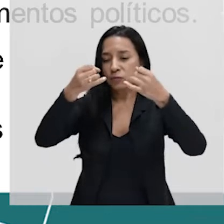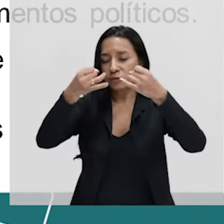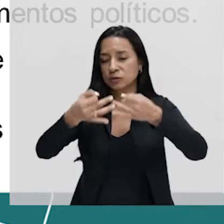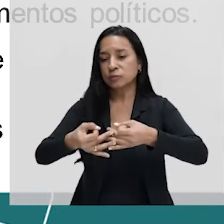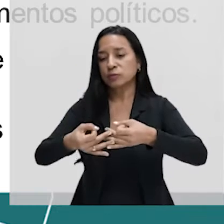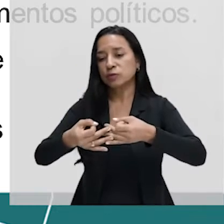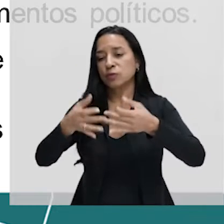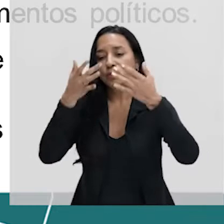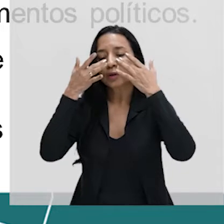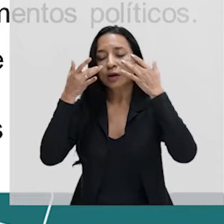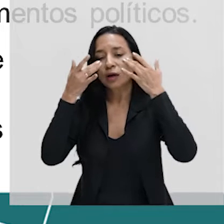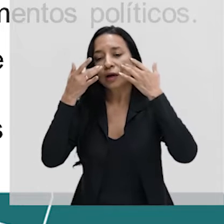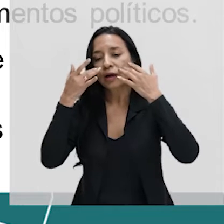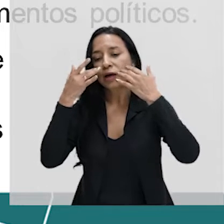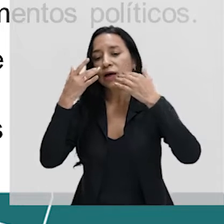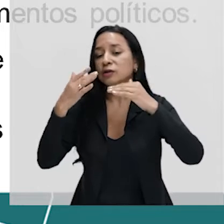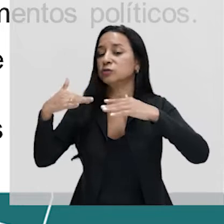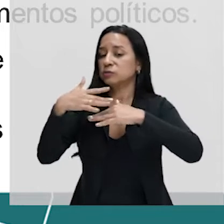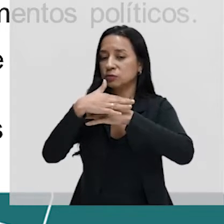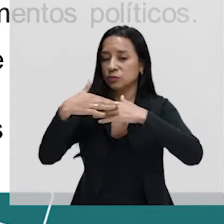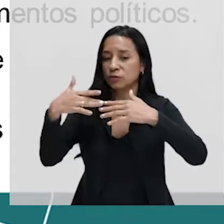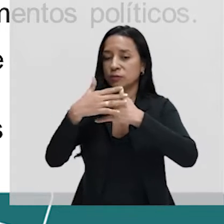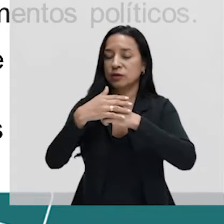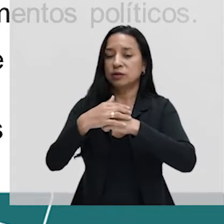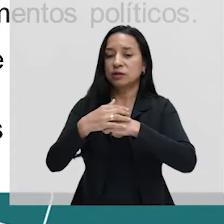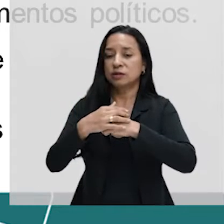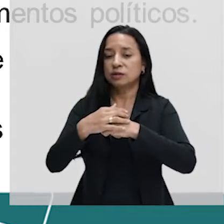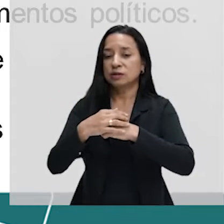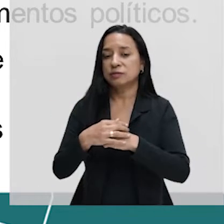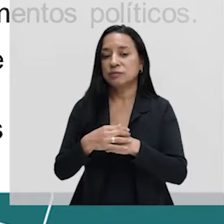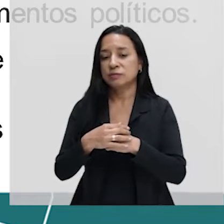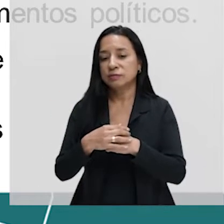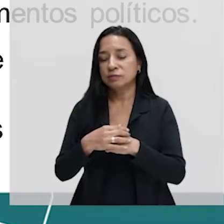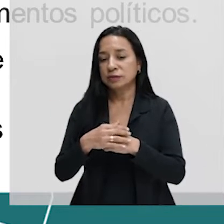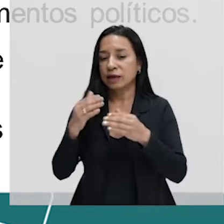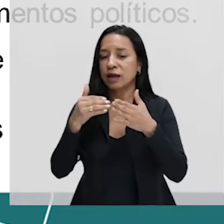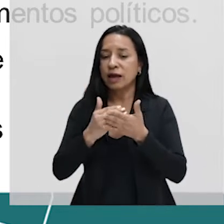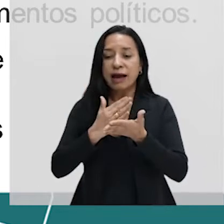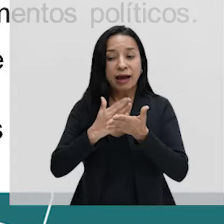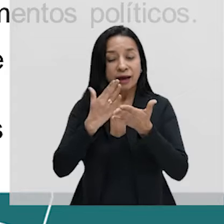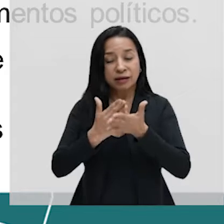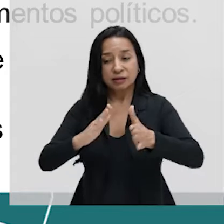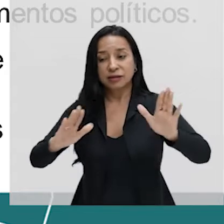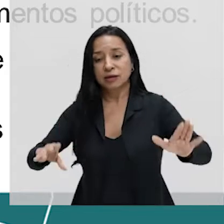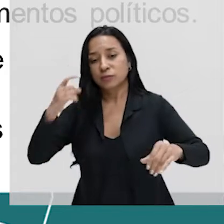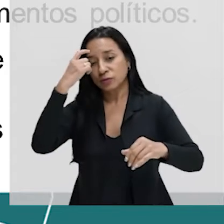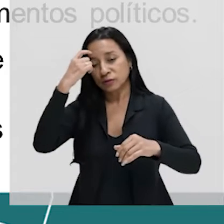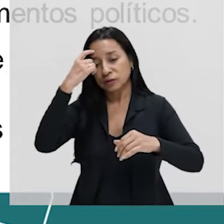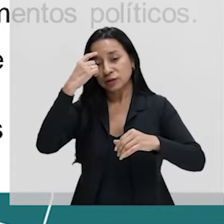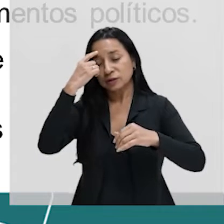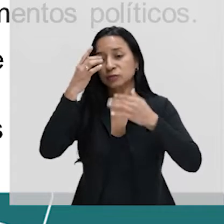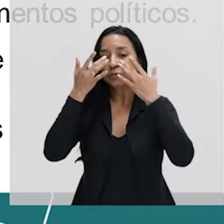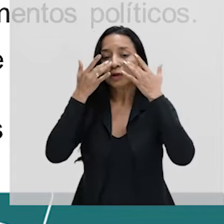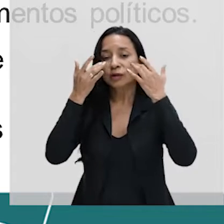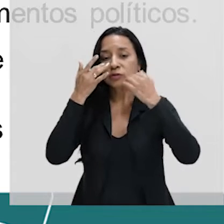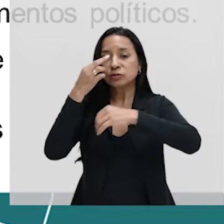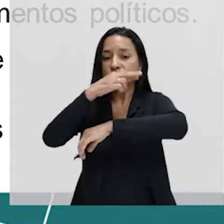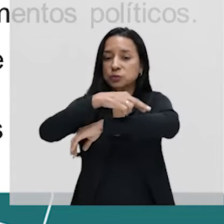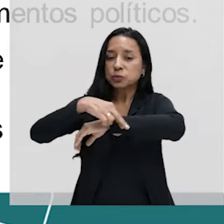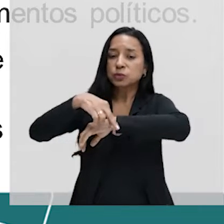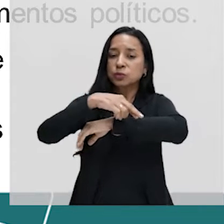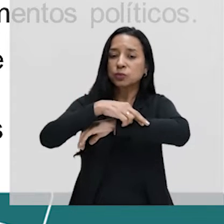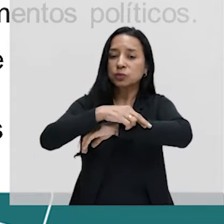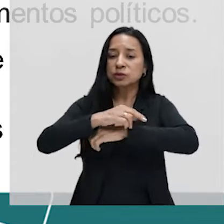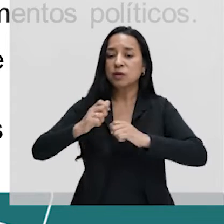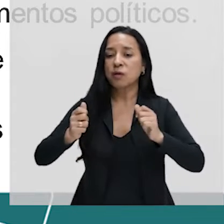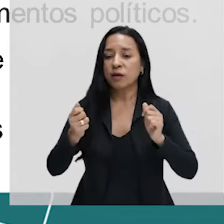tecla. Desconstruam essa ideia de que artistas de rua são vagabundos. Certo? O teatro de rua é um dos mais críticos e